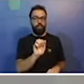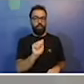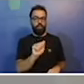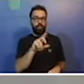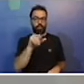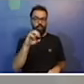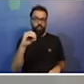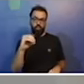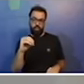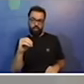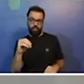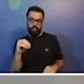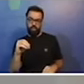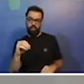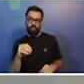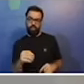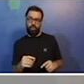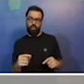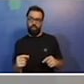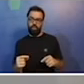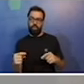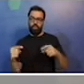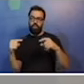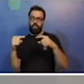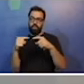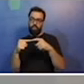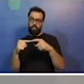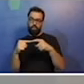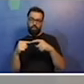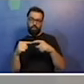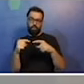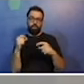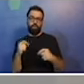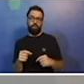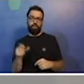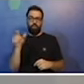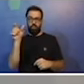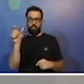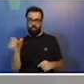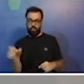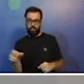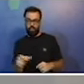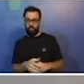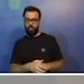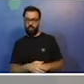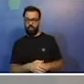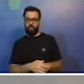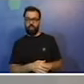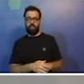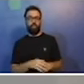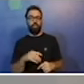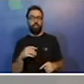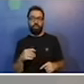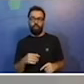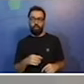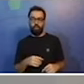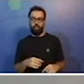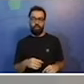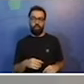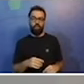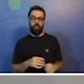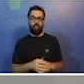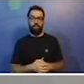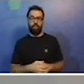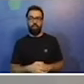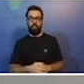concorda com o nosso sujeito. Então, isto são indícios, também no